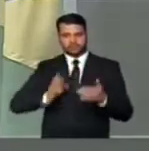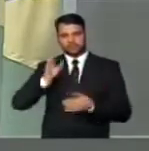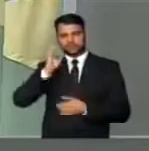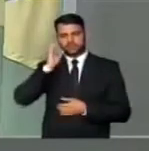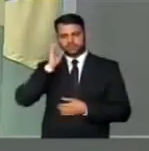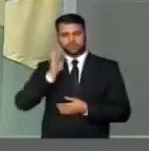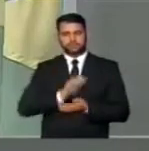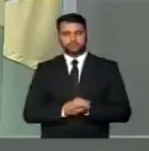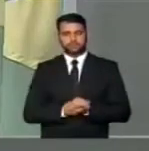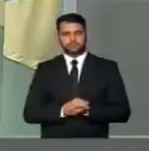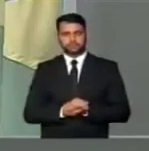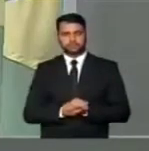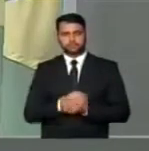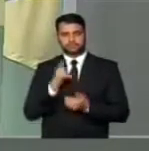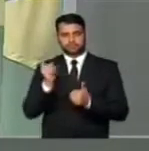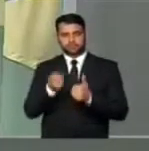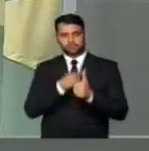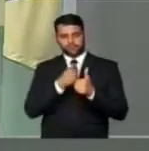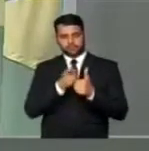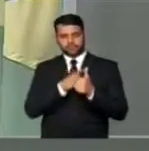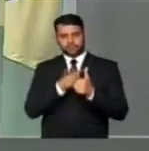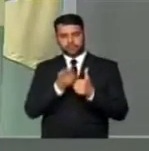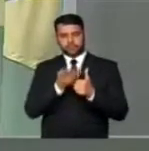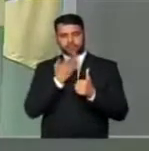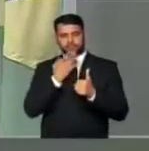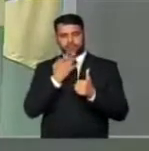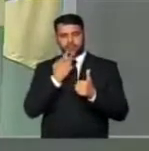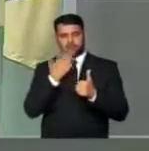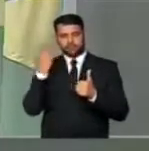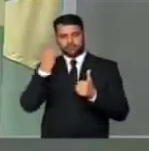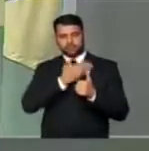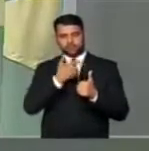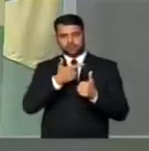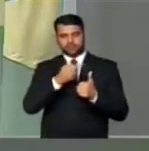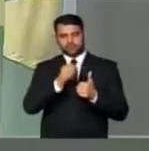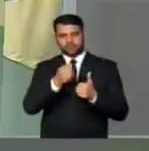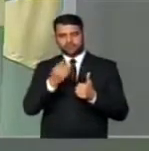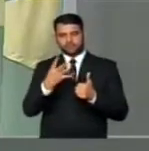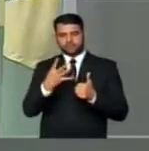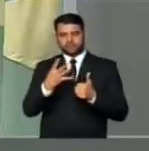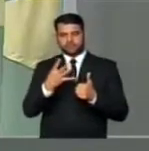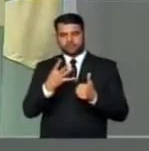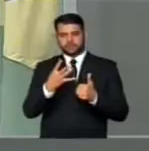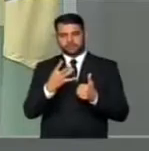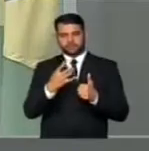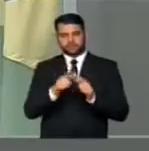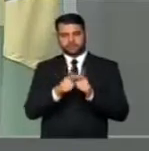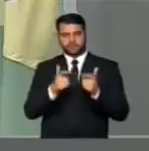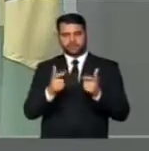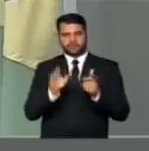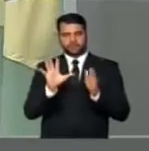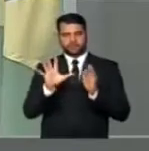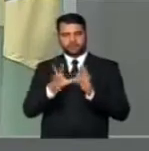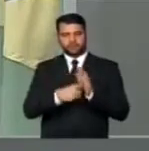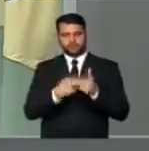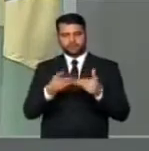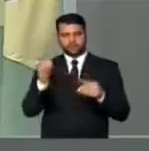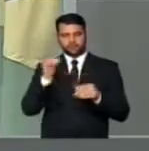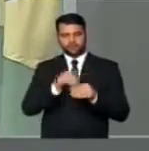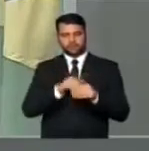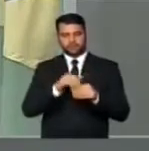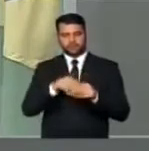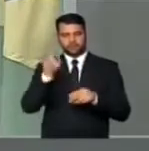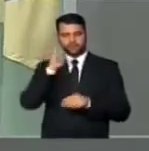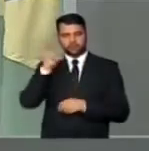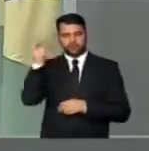Dilma Rousseff. Primeiro, ela comprova que 2014 foi o maior estelionato eleitoral